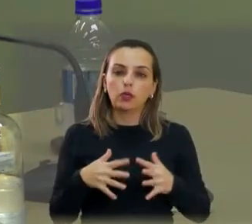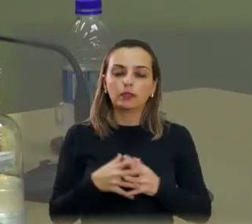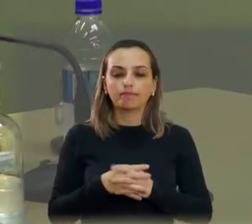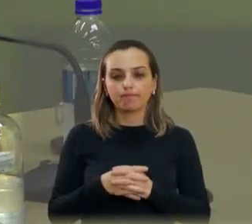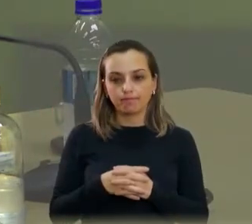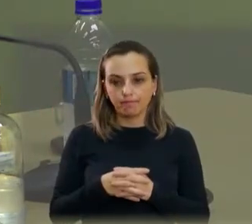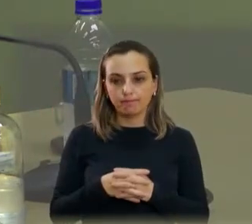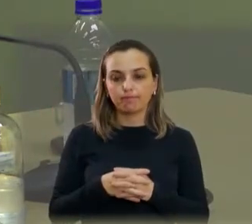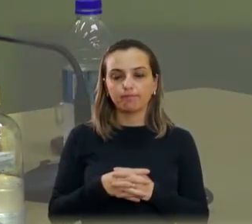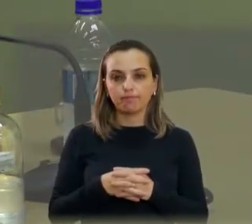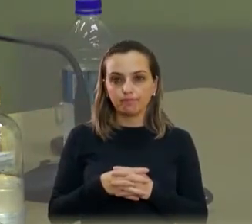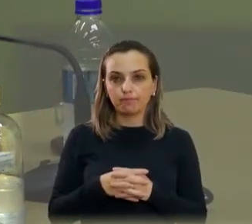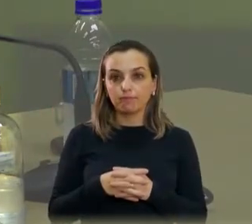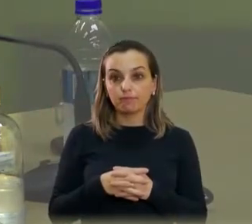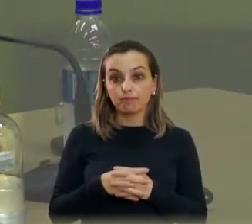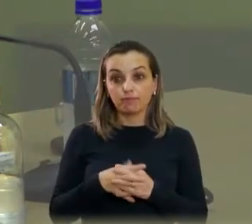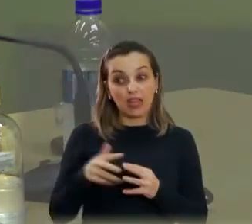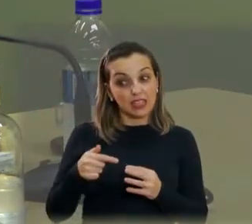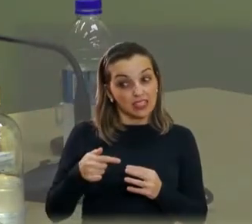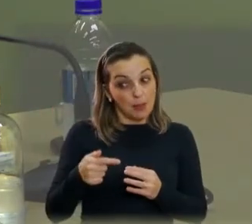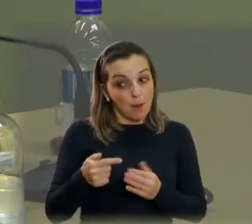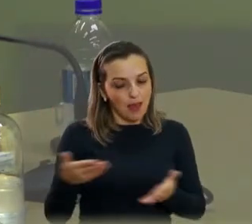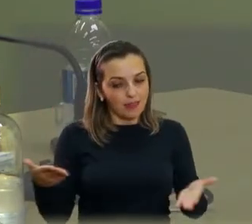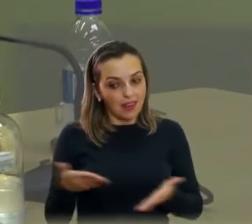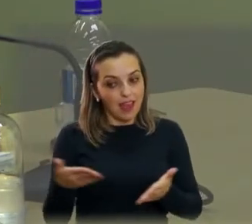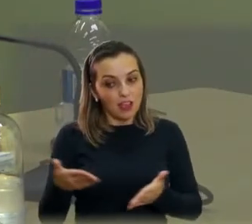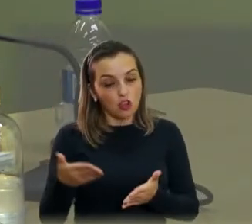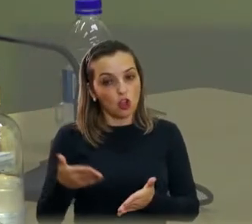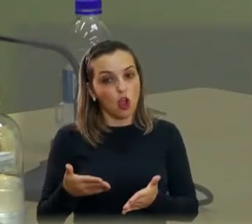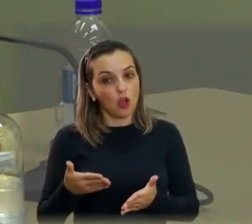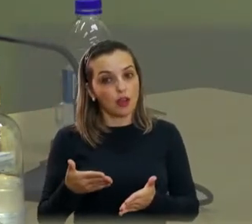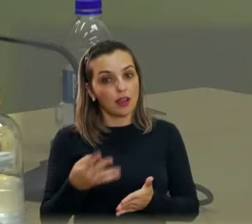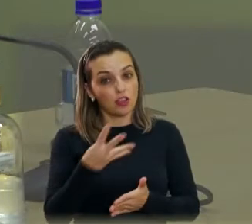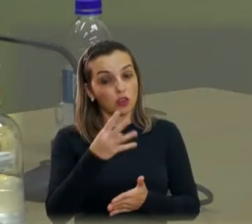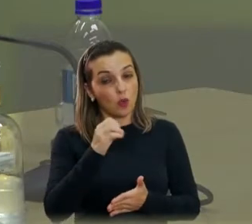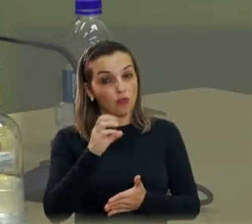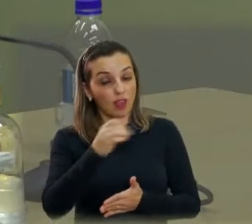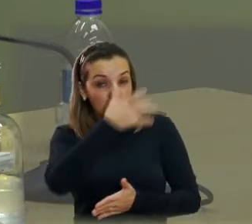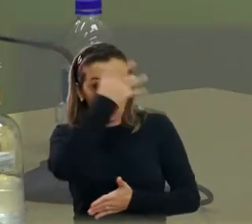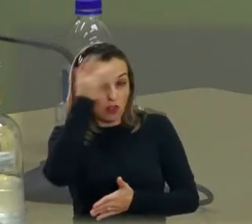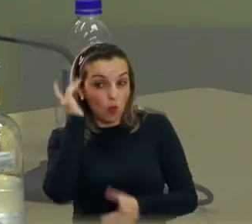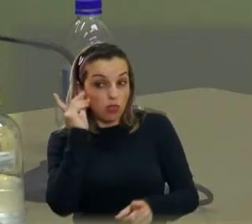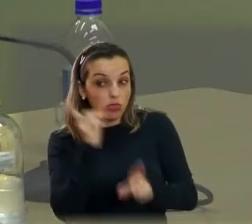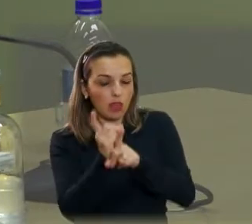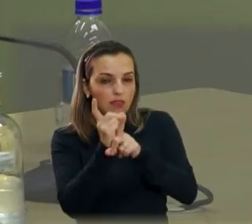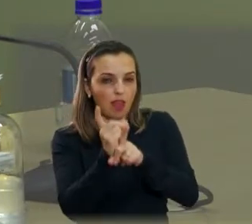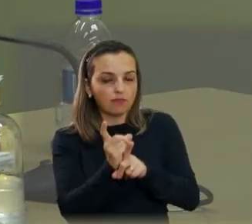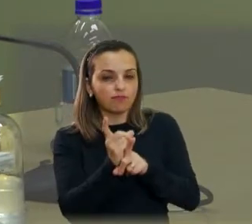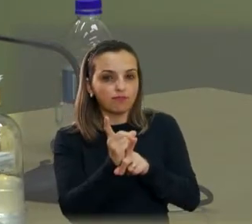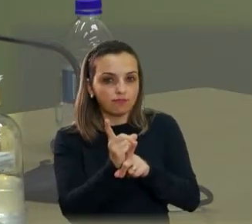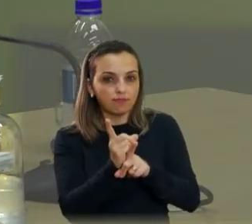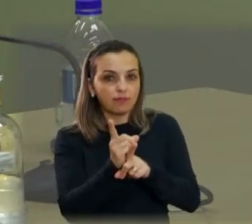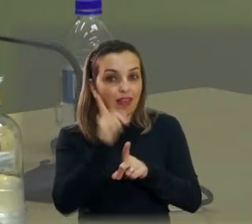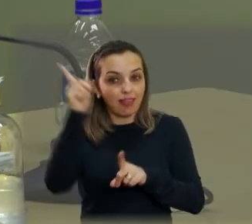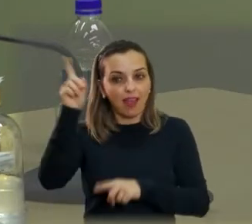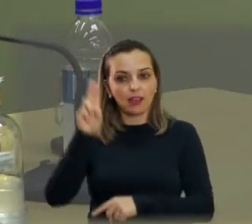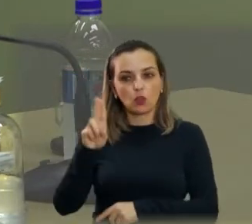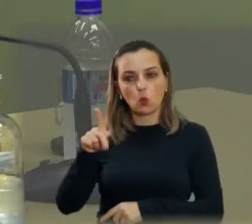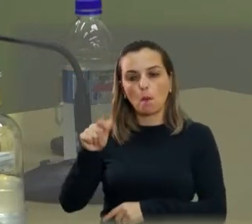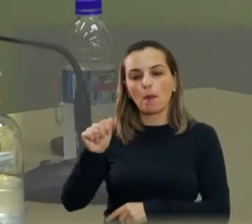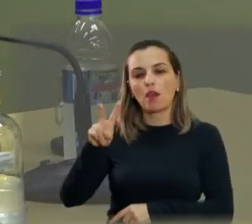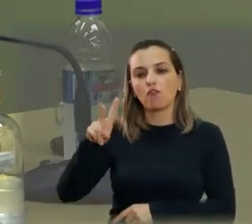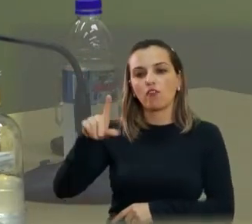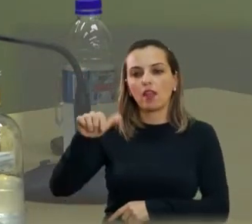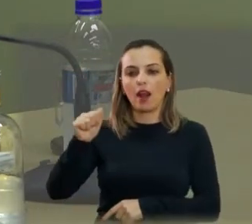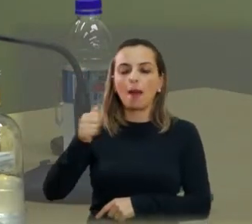Reforçando que nessa semana que a gente chegou a 400 atendimentos, a UPA da Vila Xavier já teve